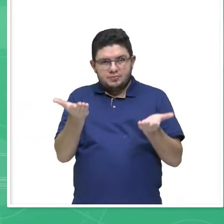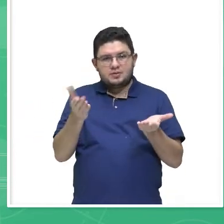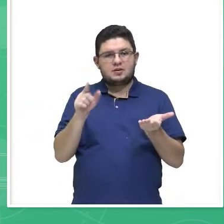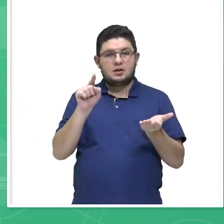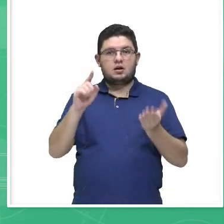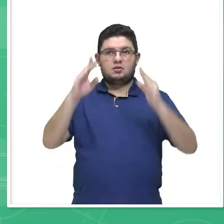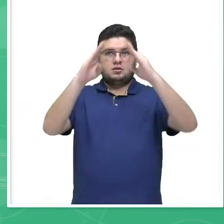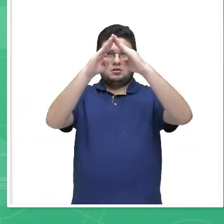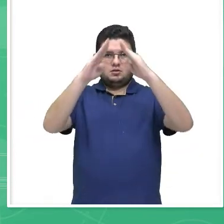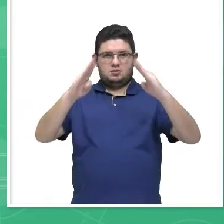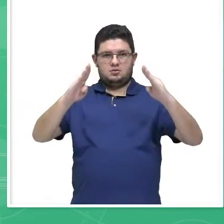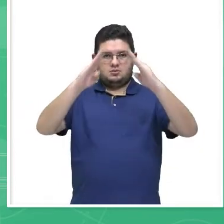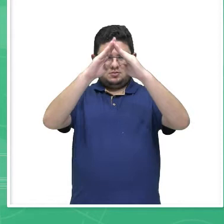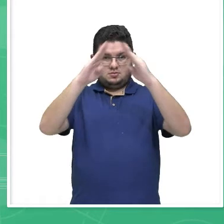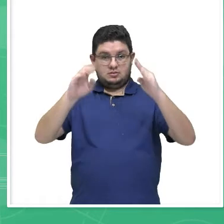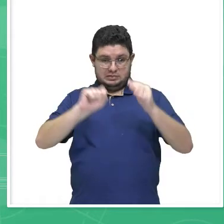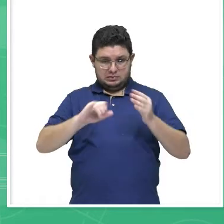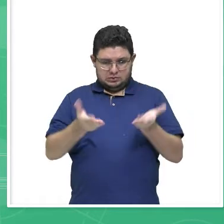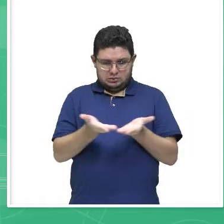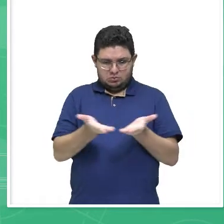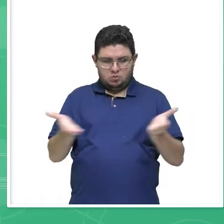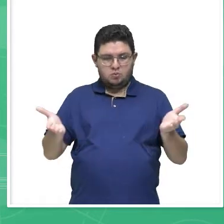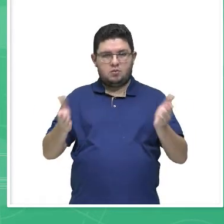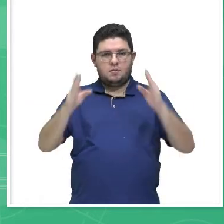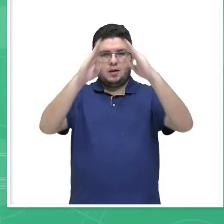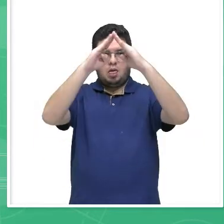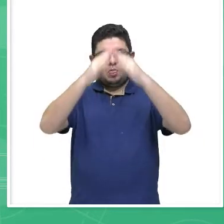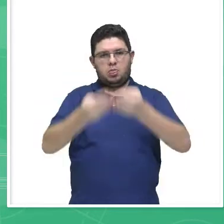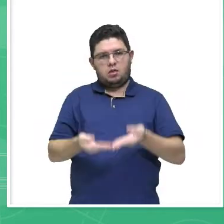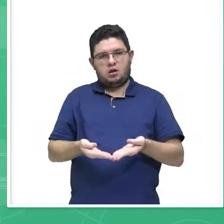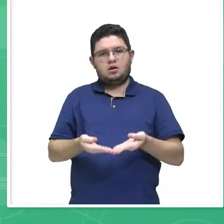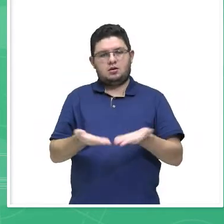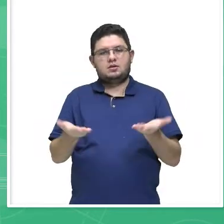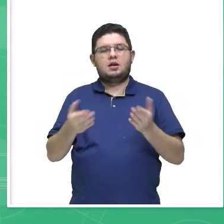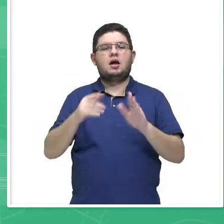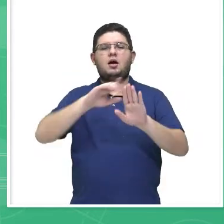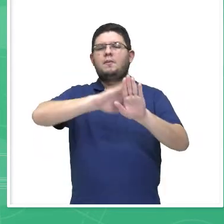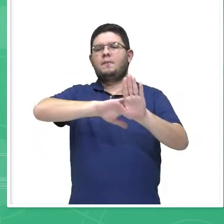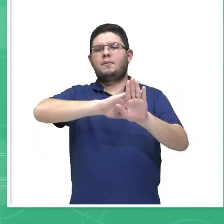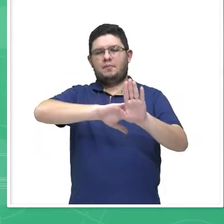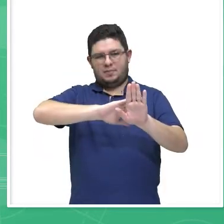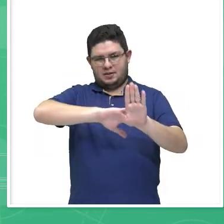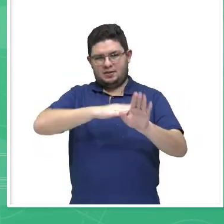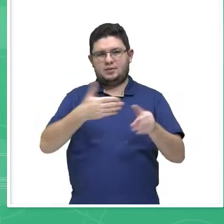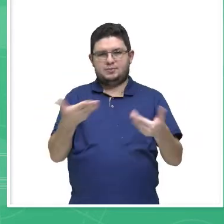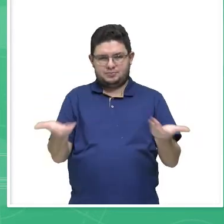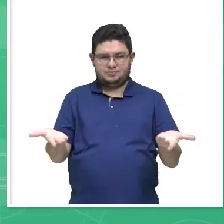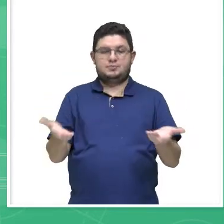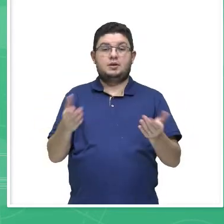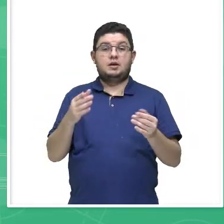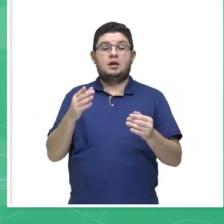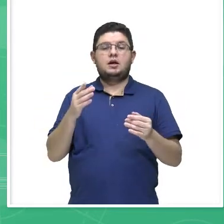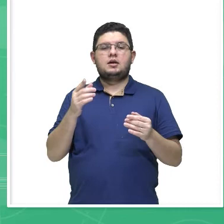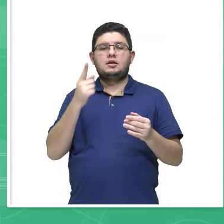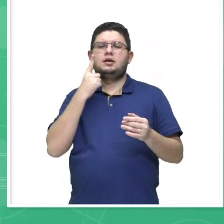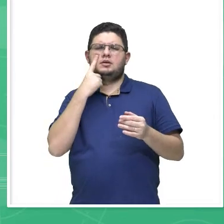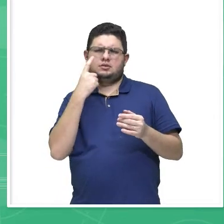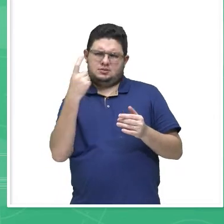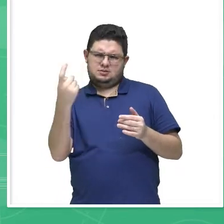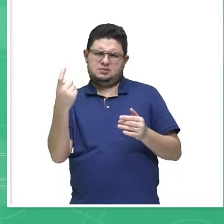superestrutura. Conseguiram compreender? Isso é uma metáfora bem interessante da